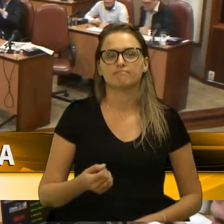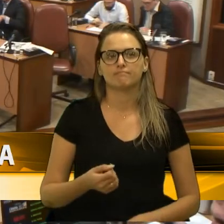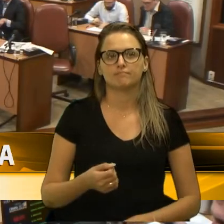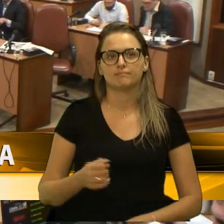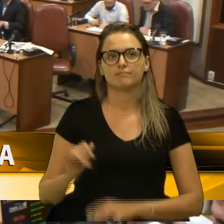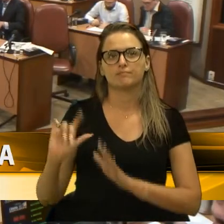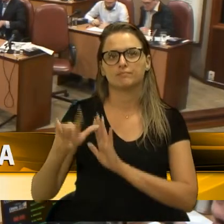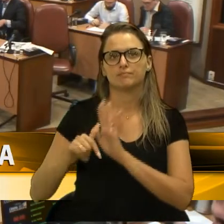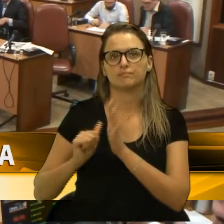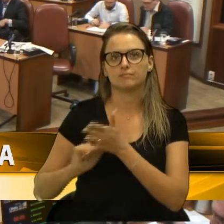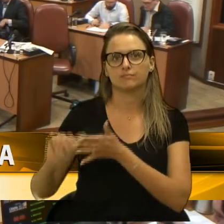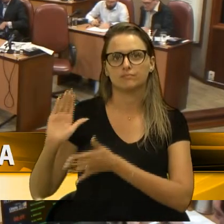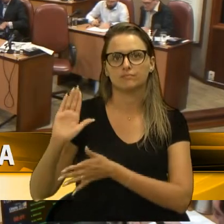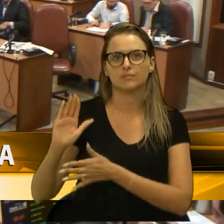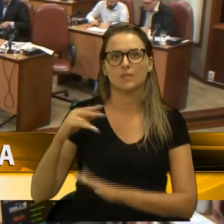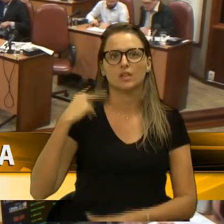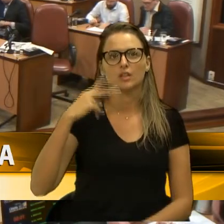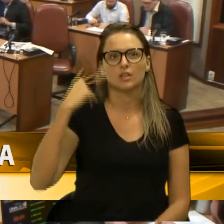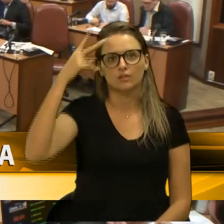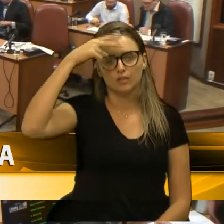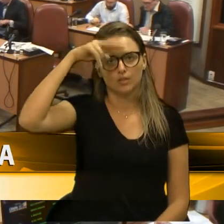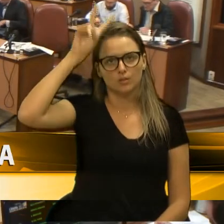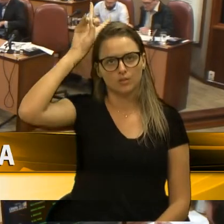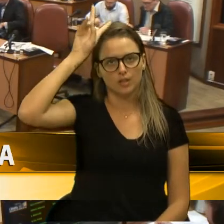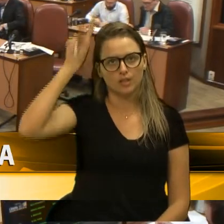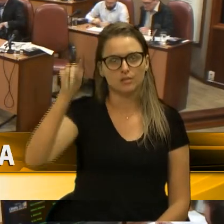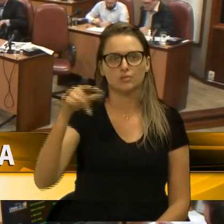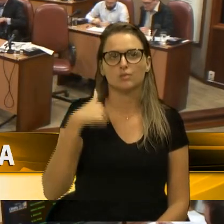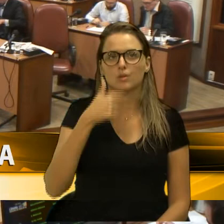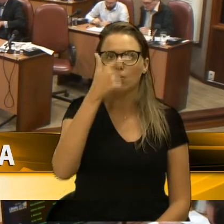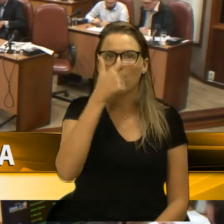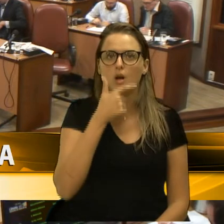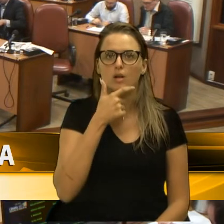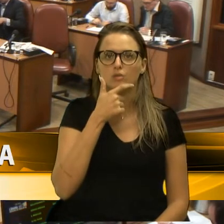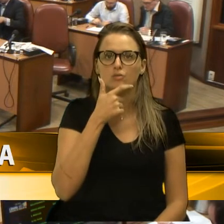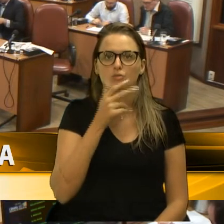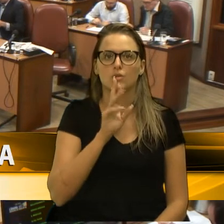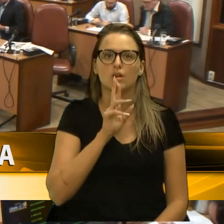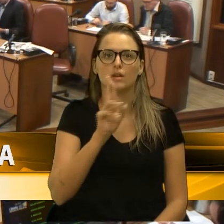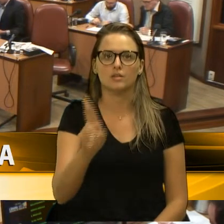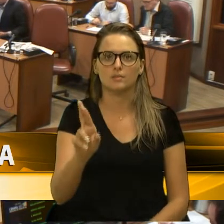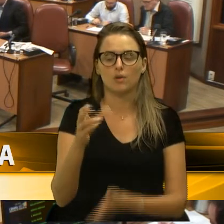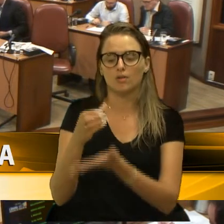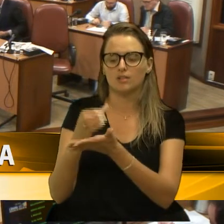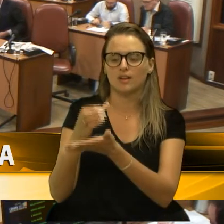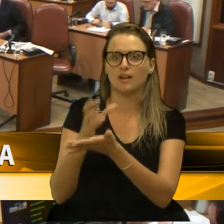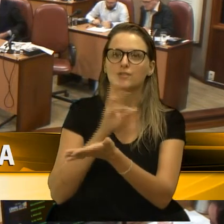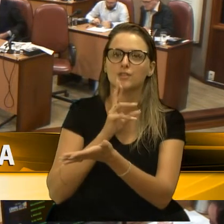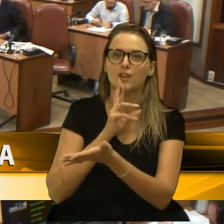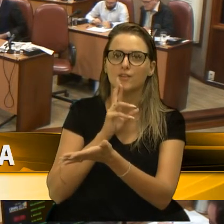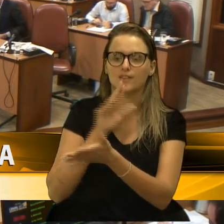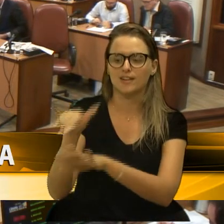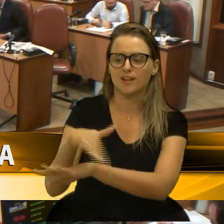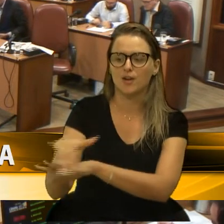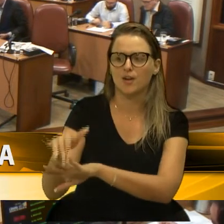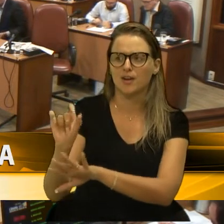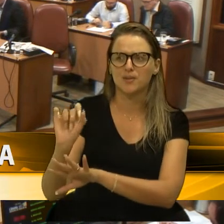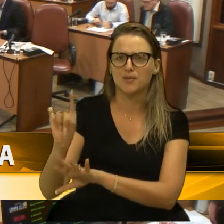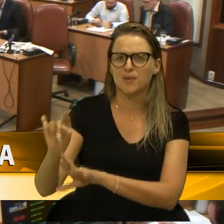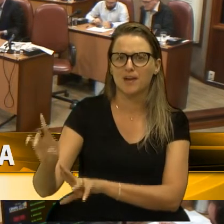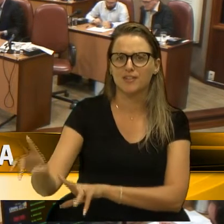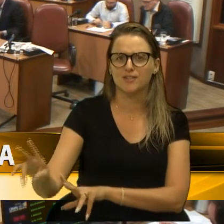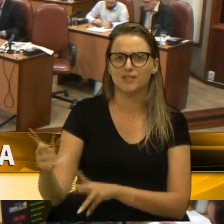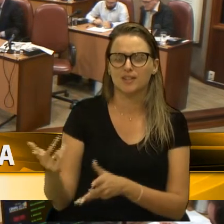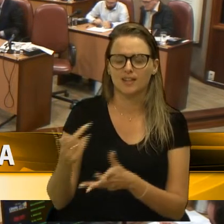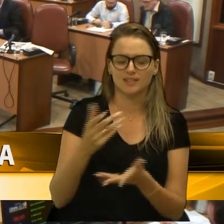vereador. Muito obrigado, vereador Edson da Rosa. Acho que a grande resposta a essa pessoa que deixou cair a latinha, qual a diferença de colocar